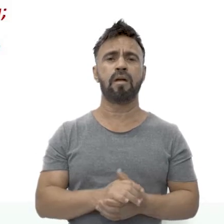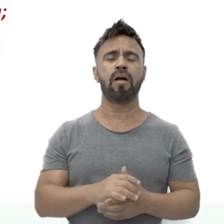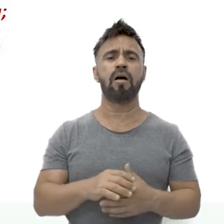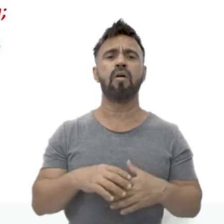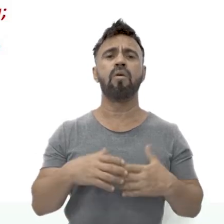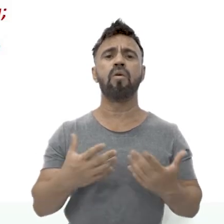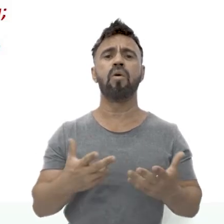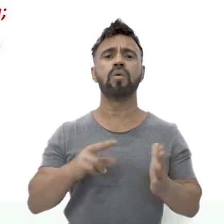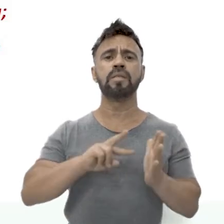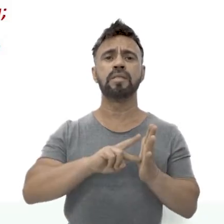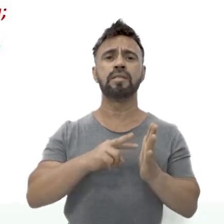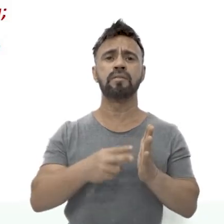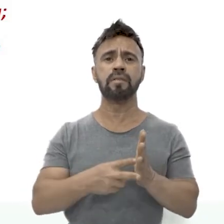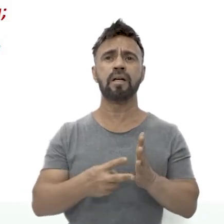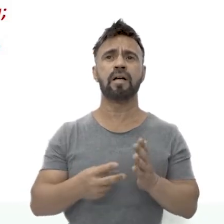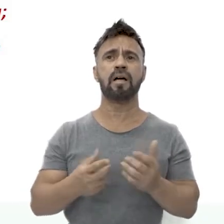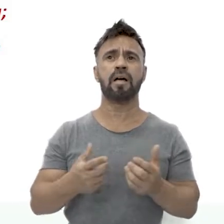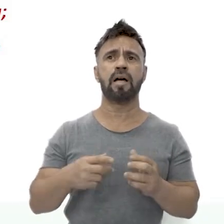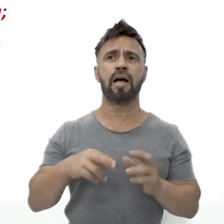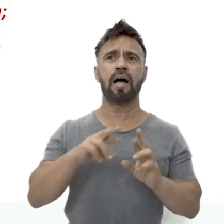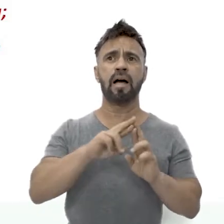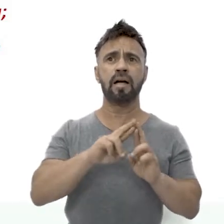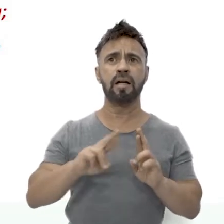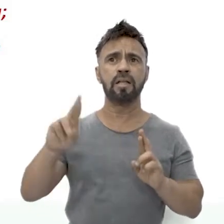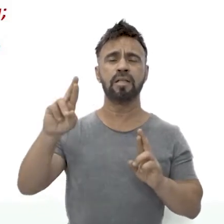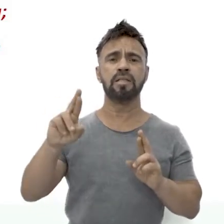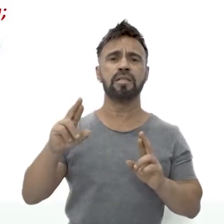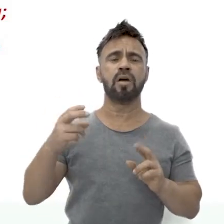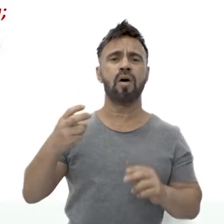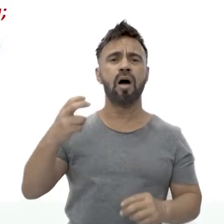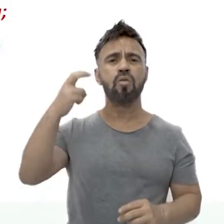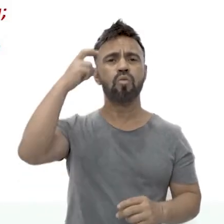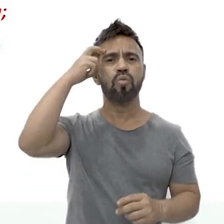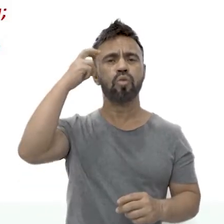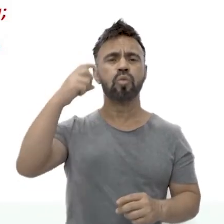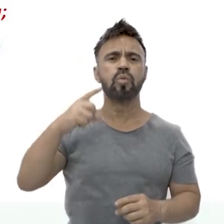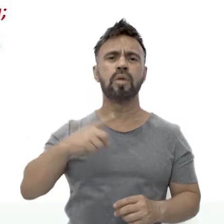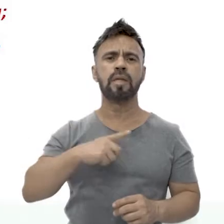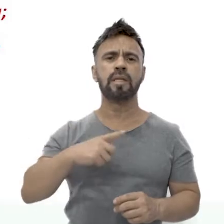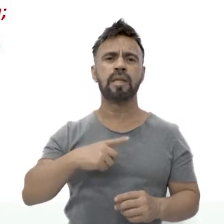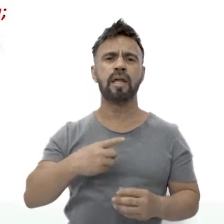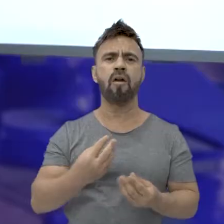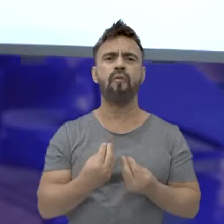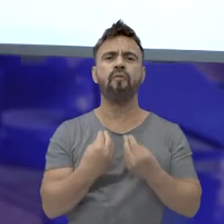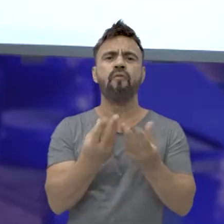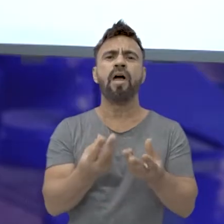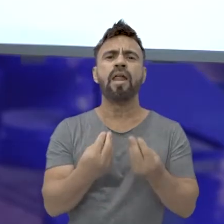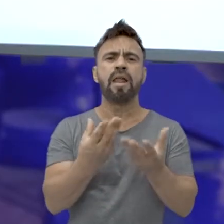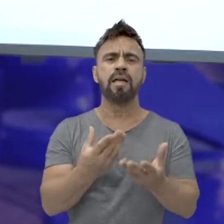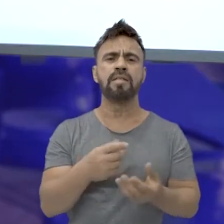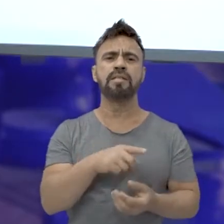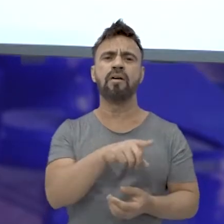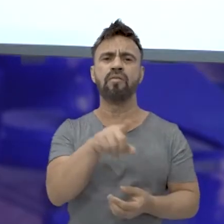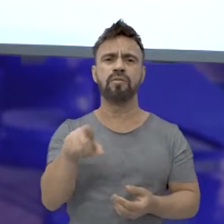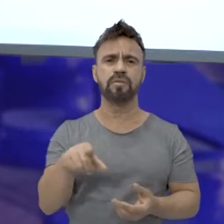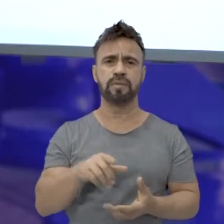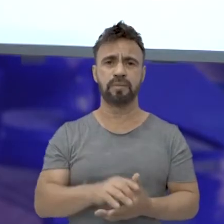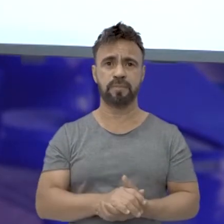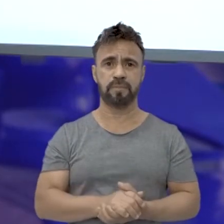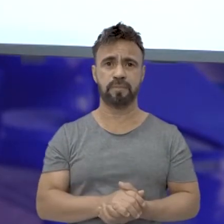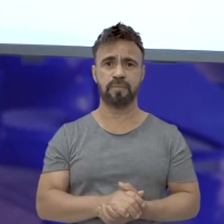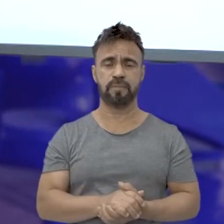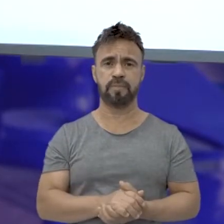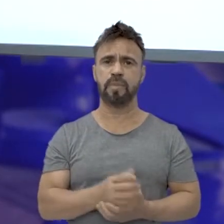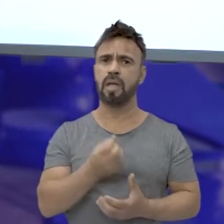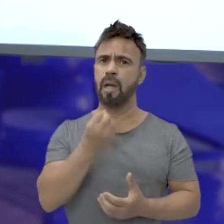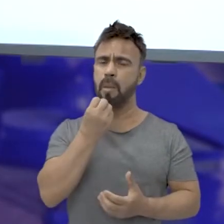sentidos ou significados a religião e a cultura oferecem a você? Então, aqui é uma questão também que é